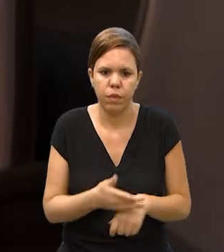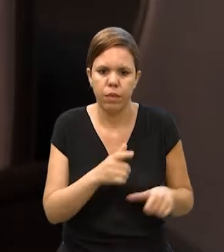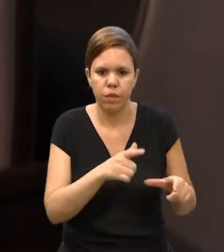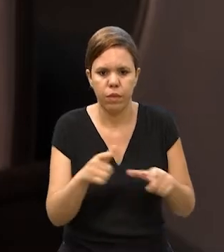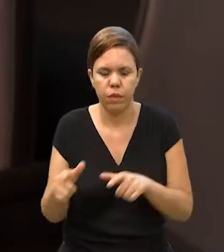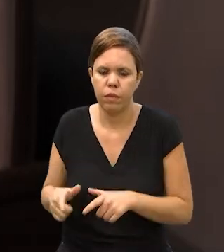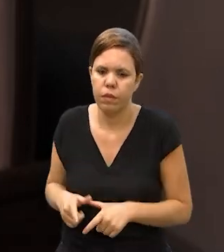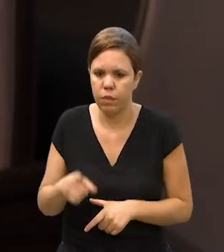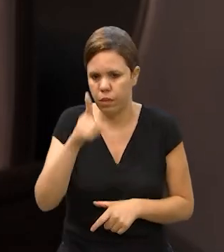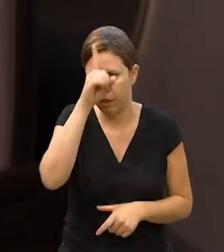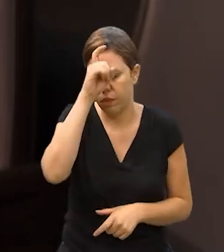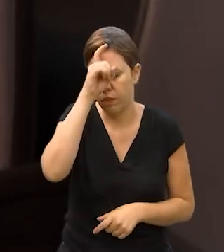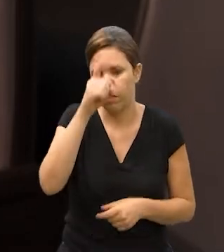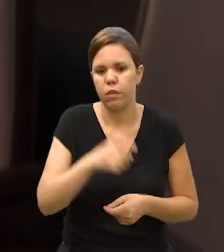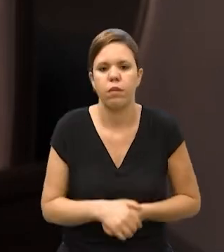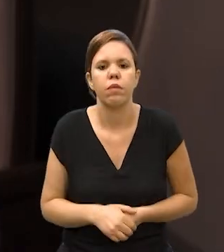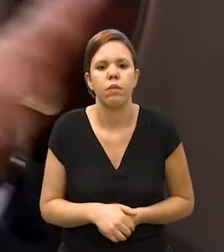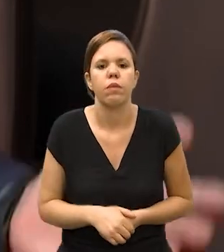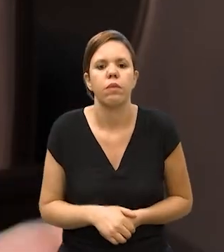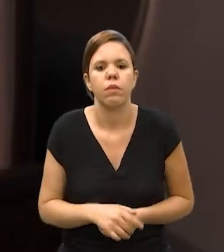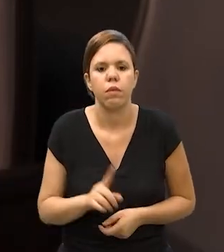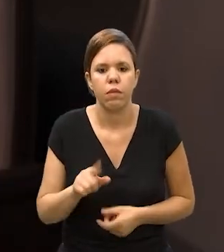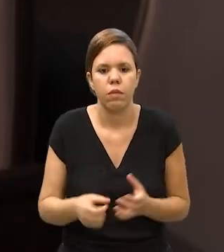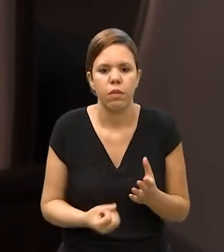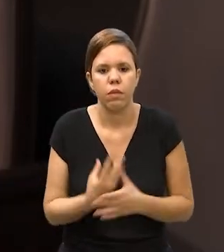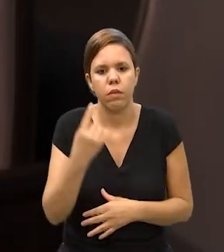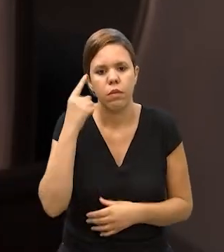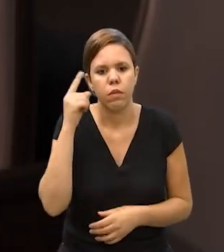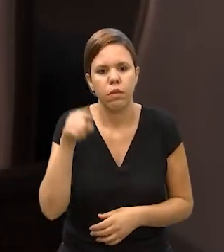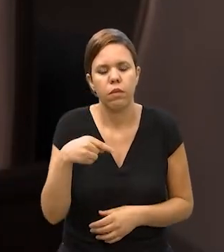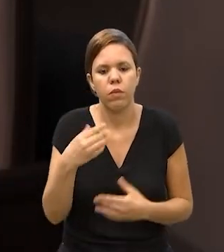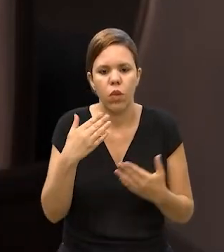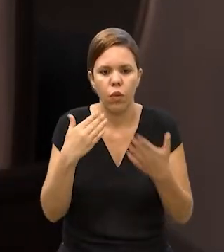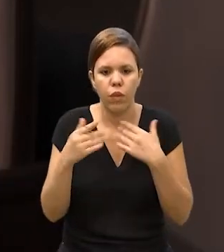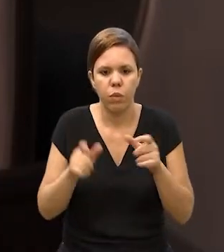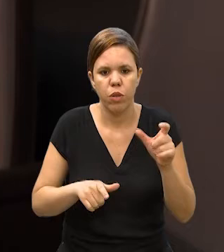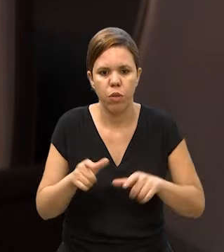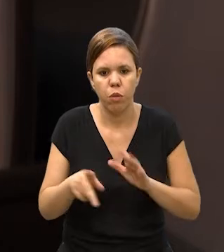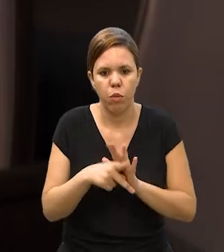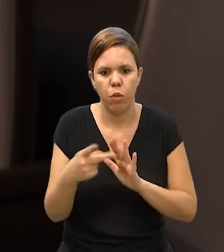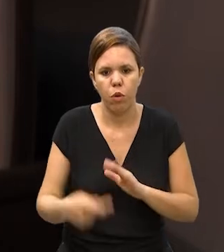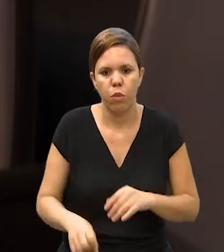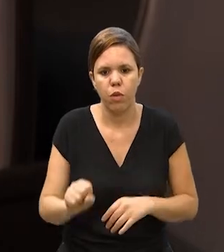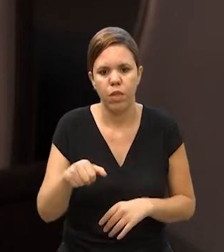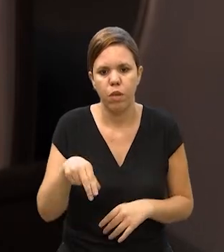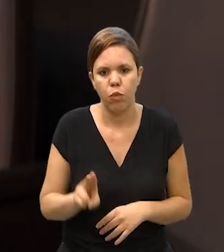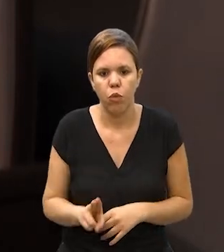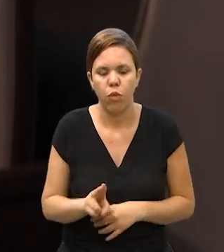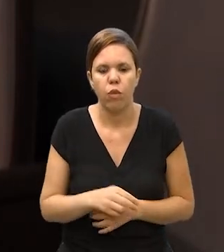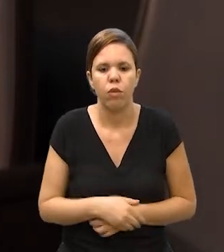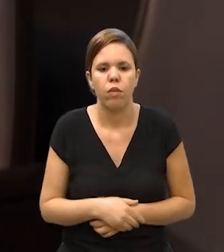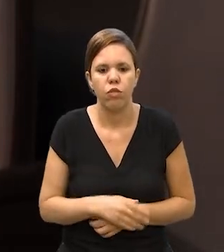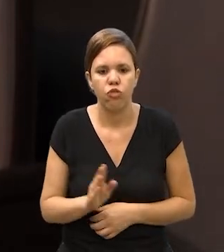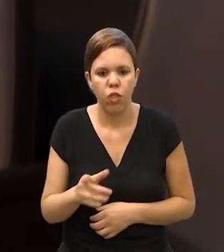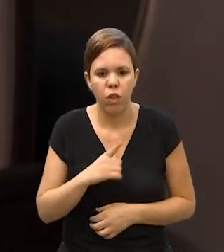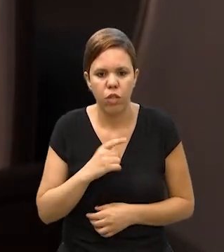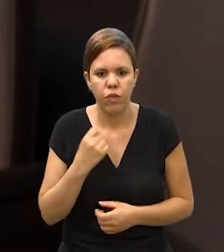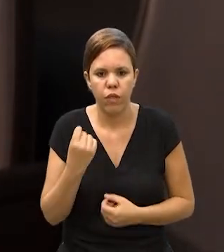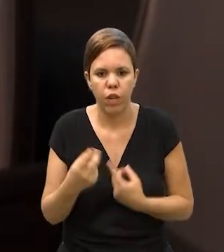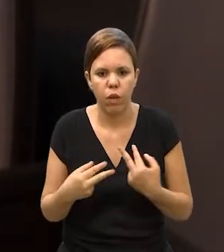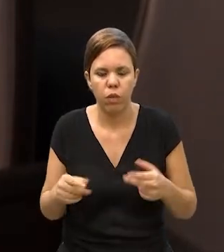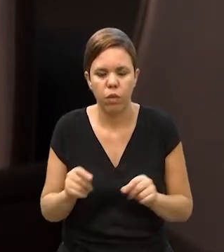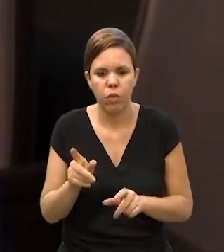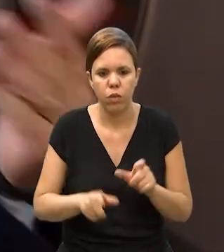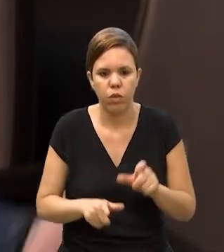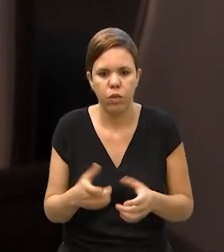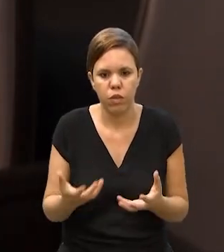nos hospitais, e aí surgiu essa ideia, conversando com o pessoal do próprio SAMU, que já tiveram algumas